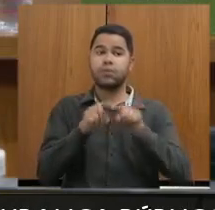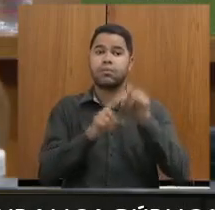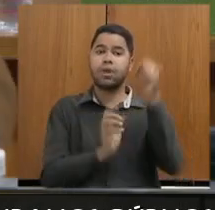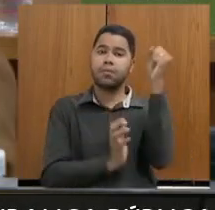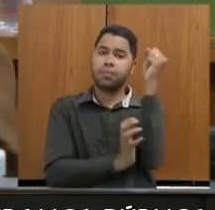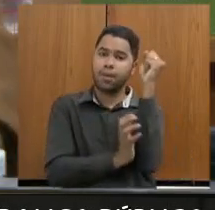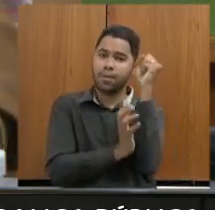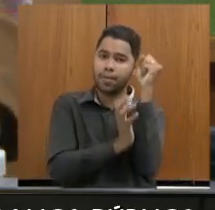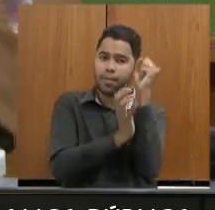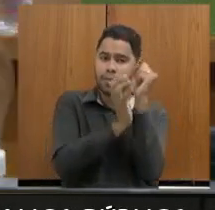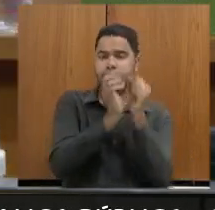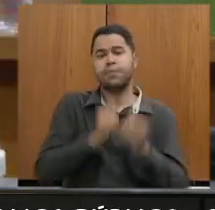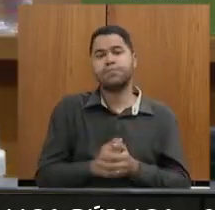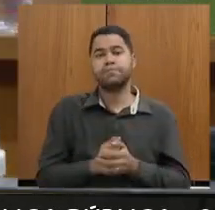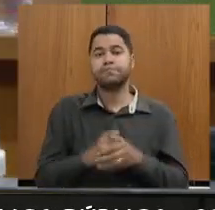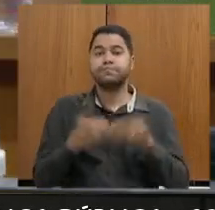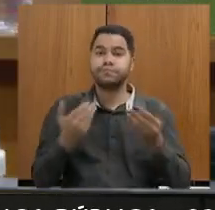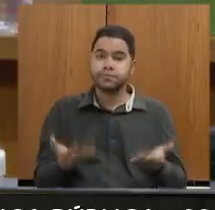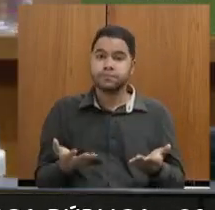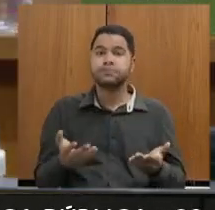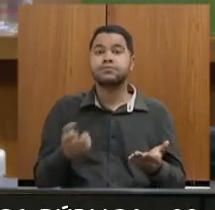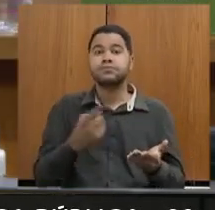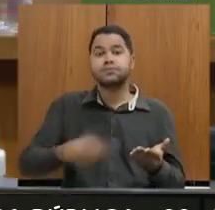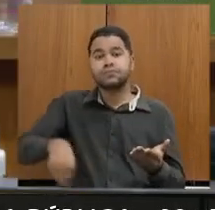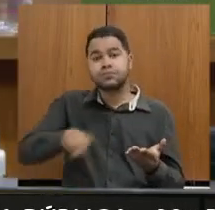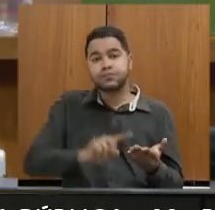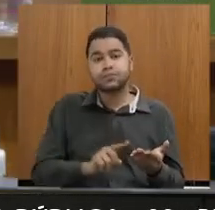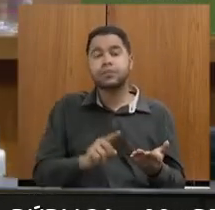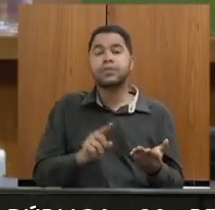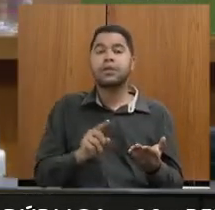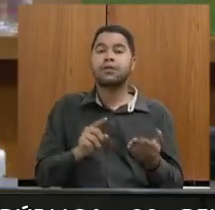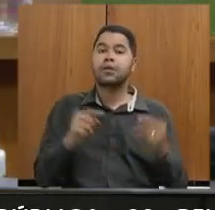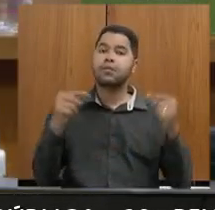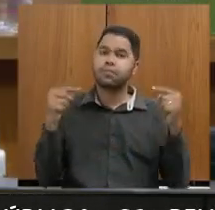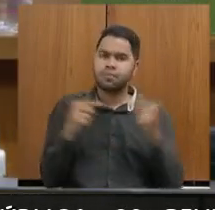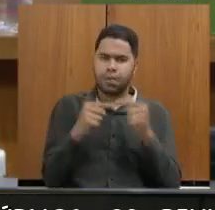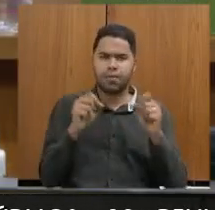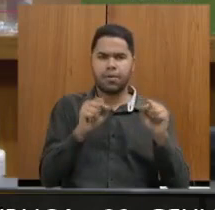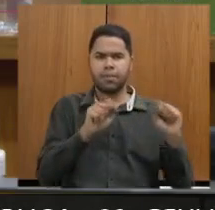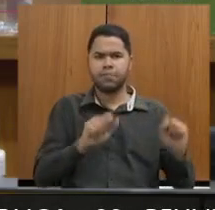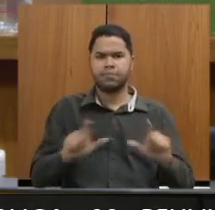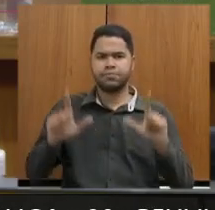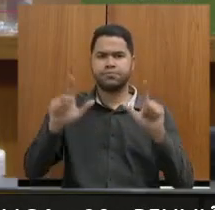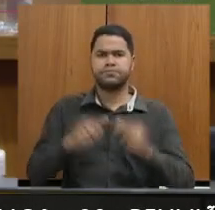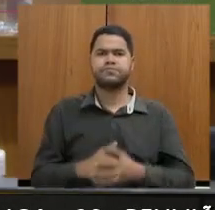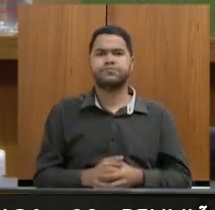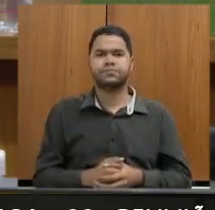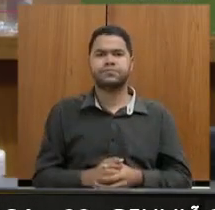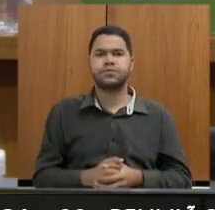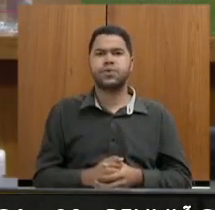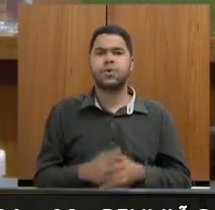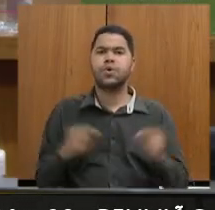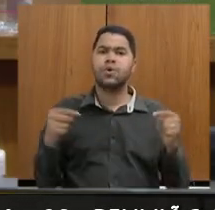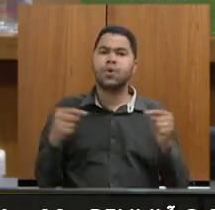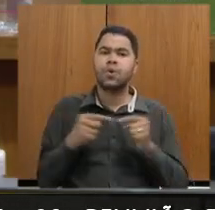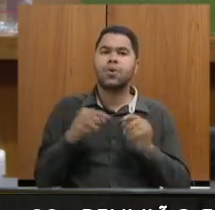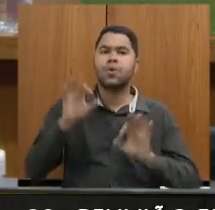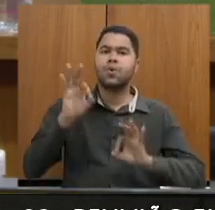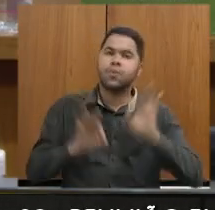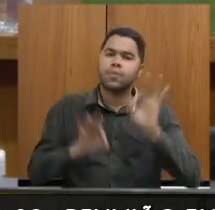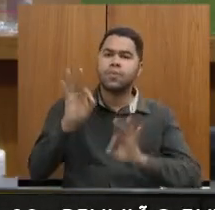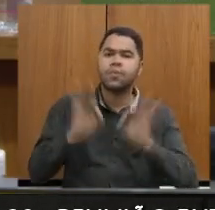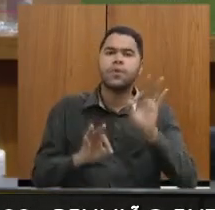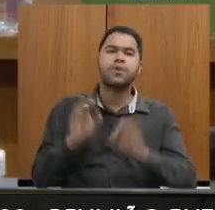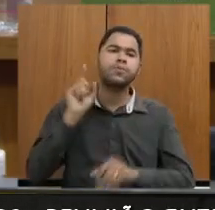é nessa visão estratégica né mas a gente tem que estar alinhado pode passar por favor alinhada aí com o plano Mineiro